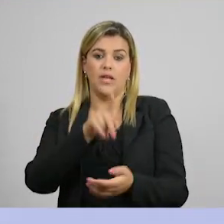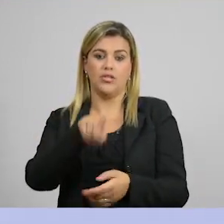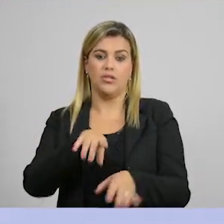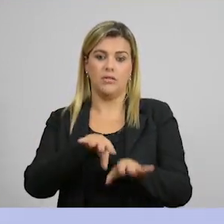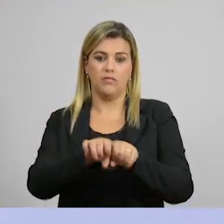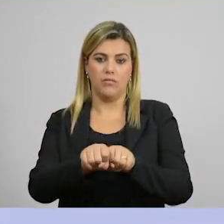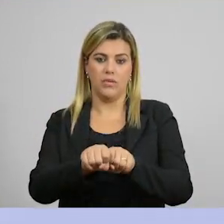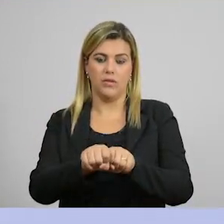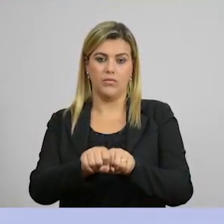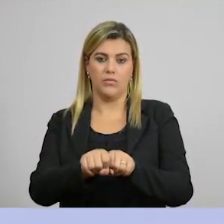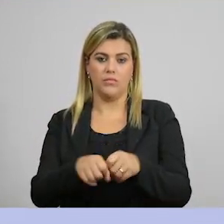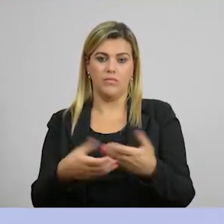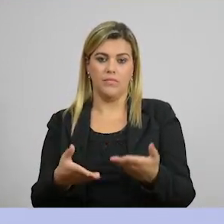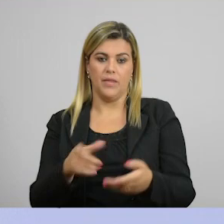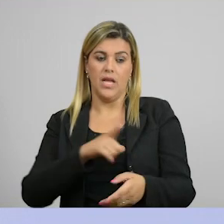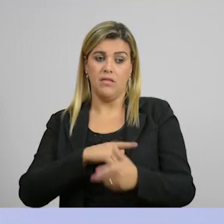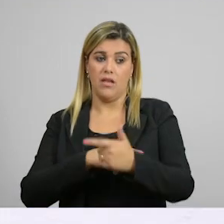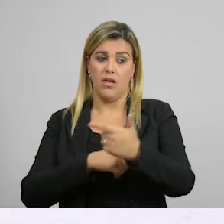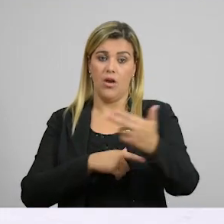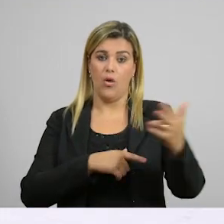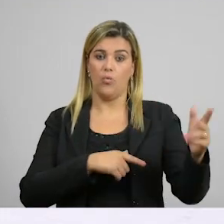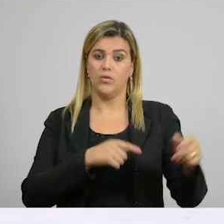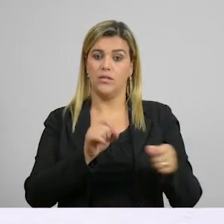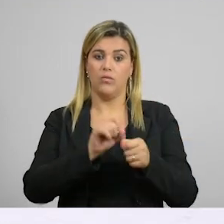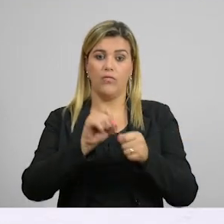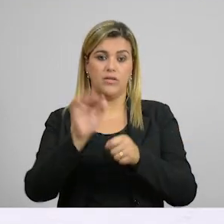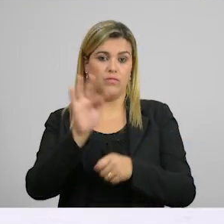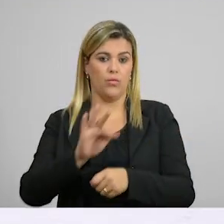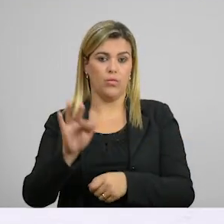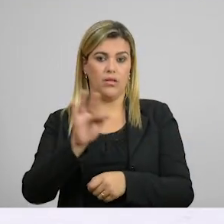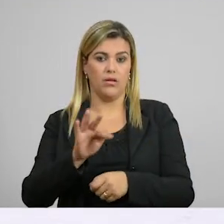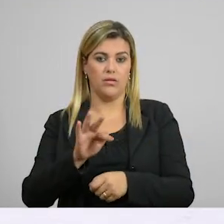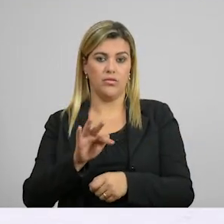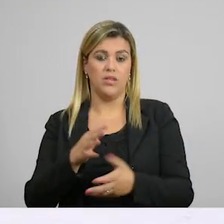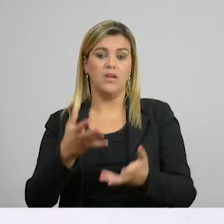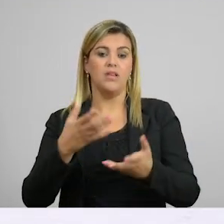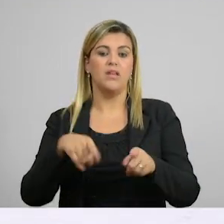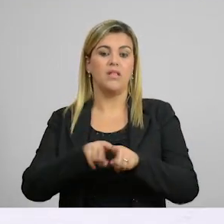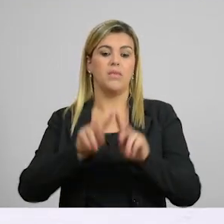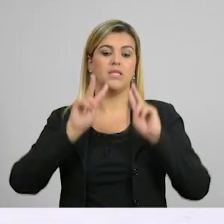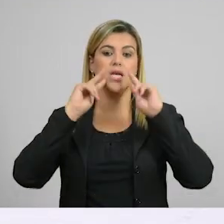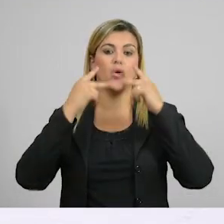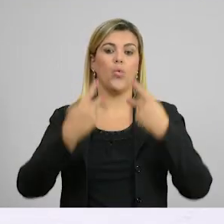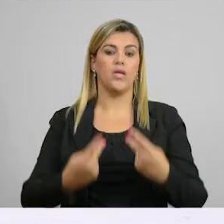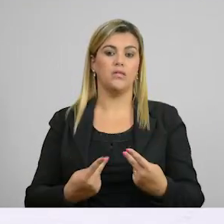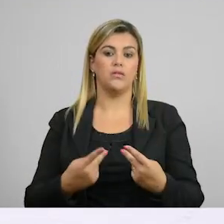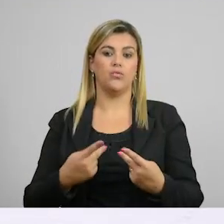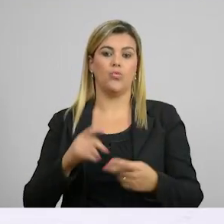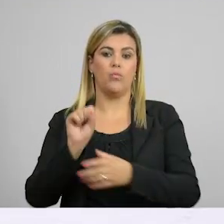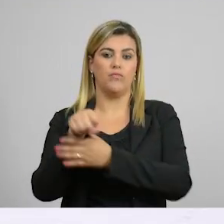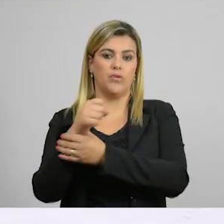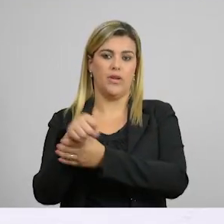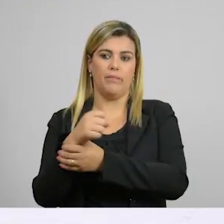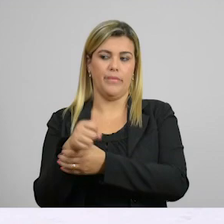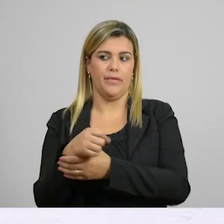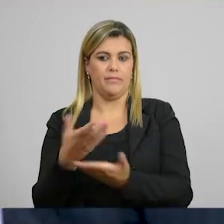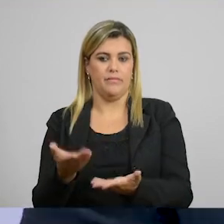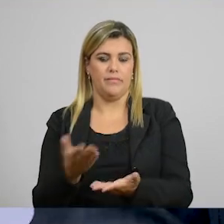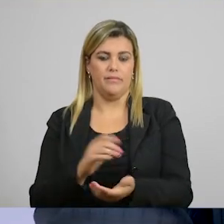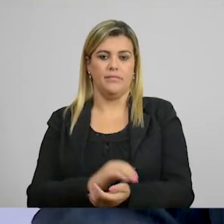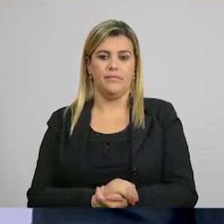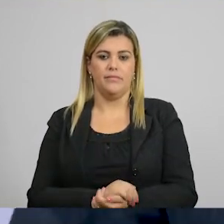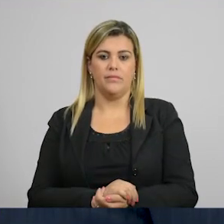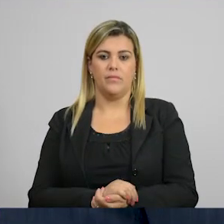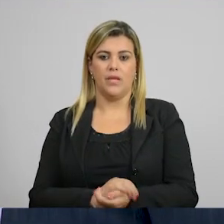seria fisioterapeuta. Né? Porque existiam aqueles outros que não tinham feito curso superior que queriam também ser registrados como.